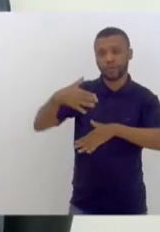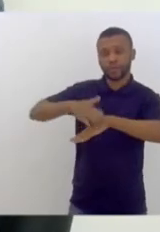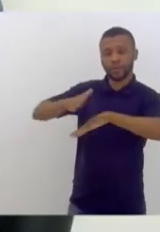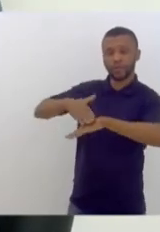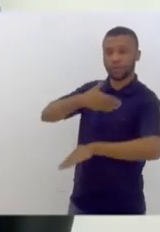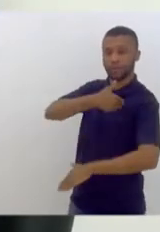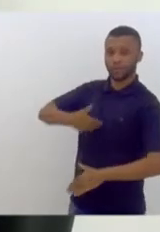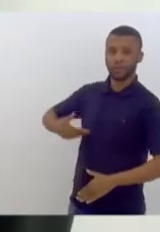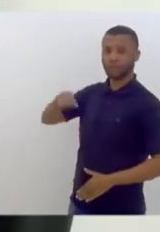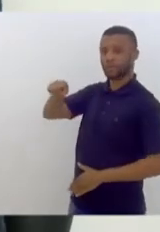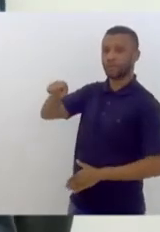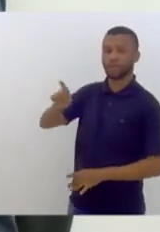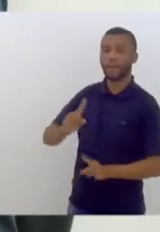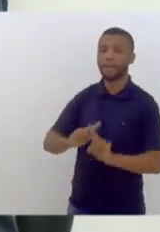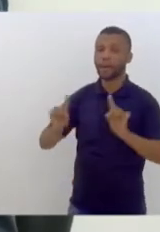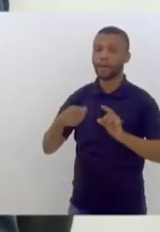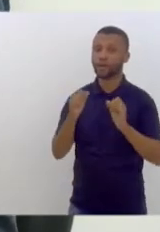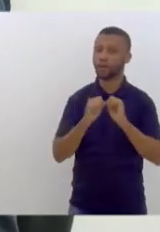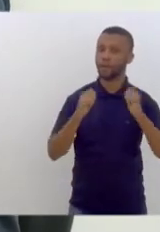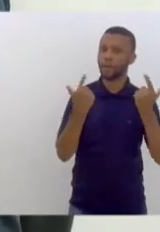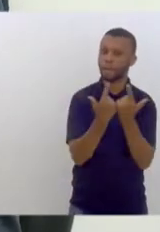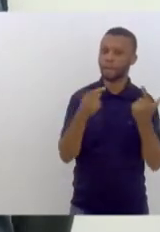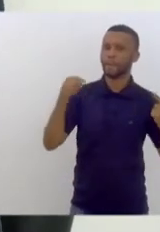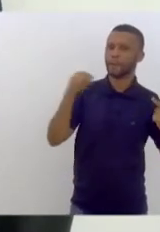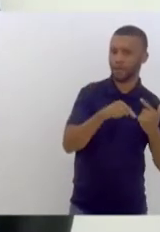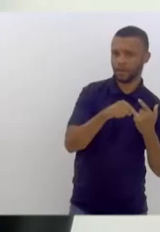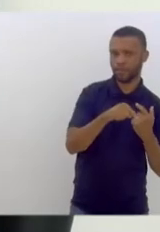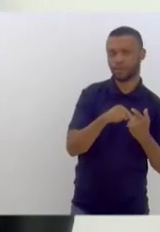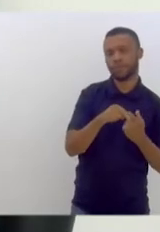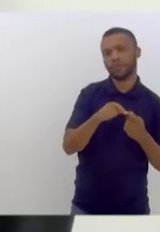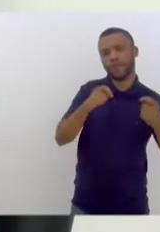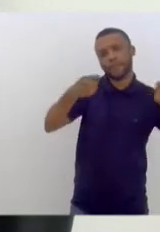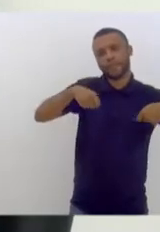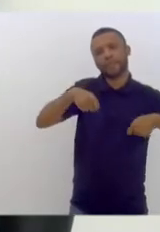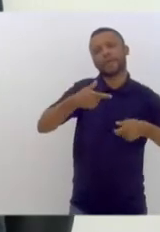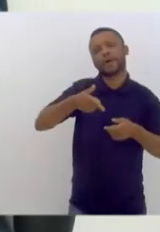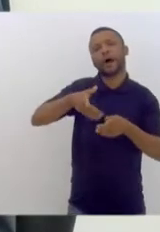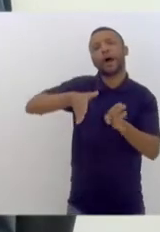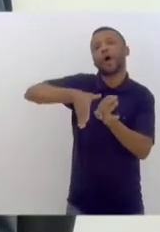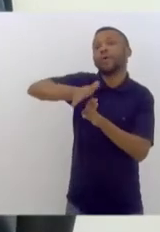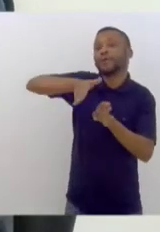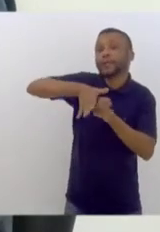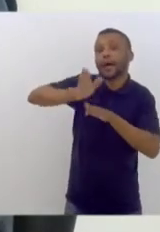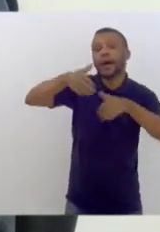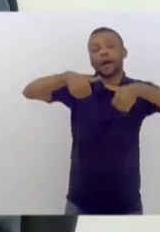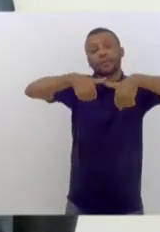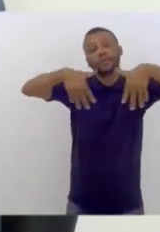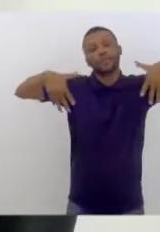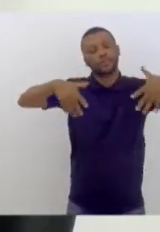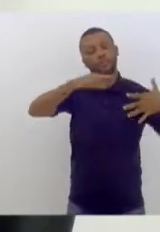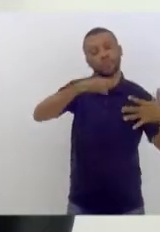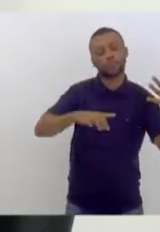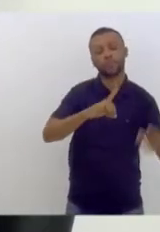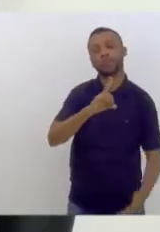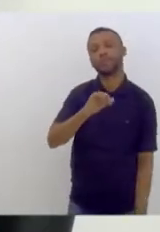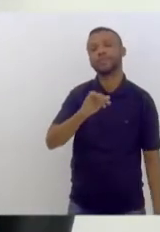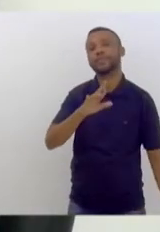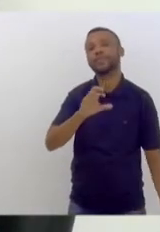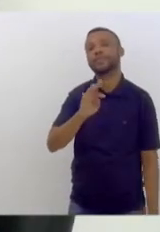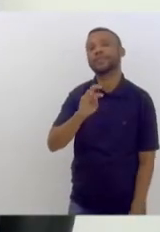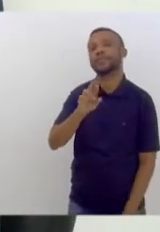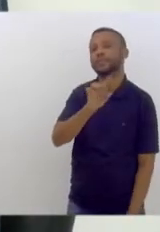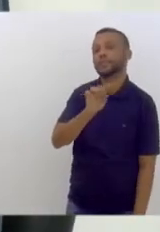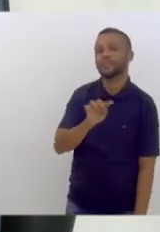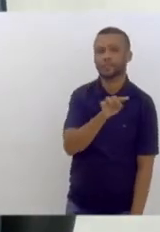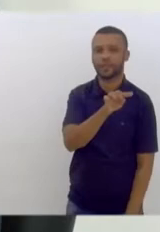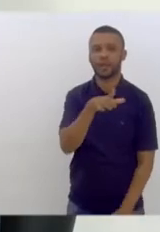o Parlamento deve estabelecer diretrizes. Então, o nosso objetivo é que a gente consiga, de hoje até amanhã, com as contribuições aqui apresentadas e